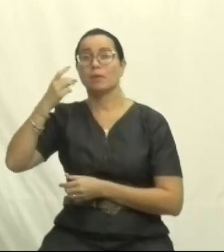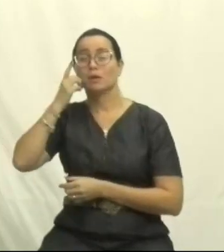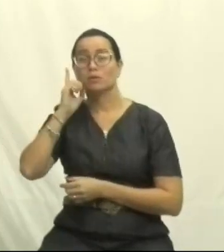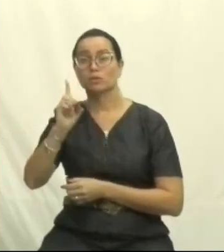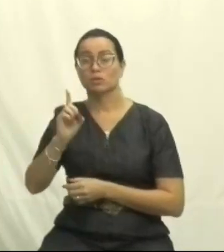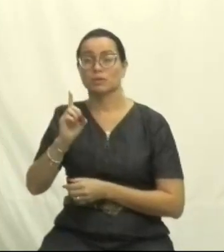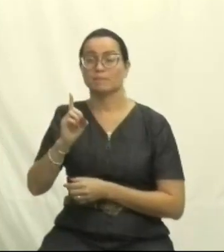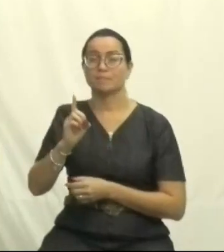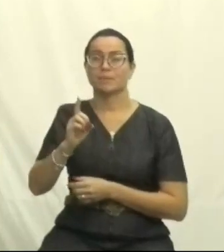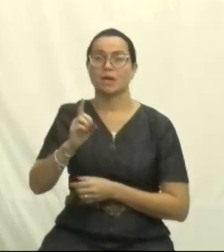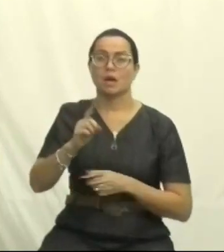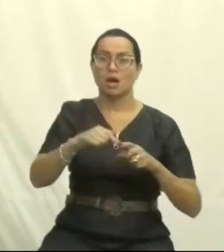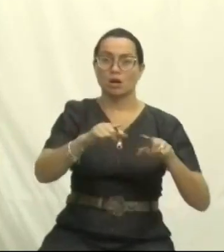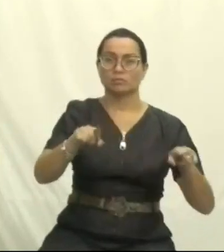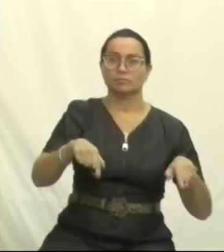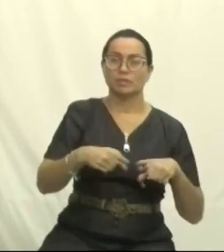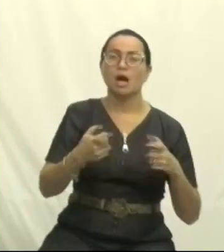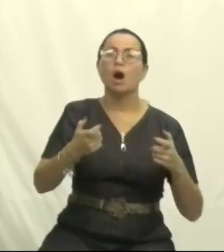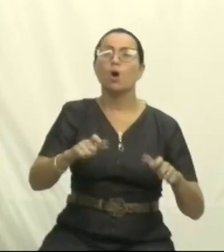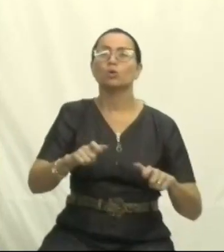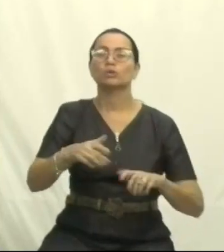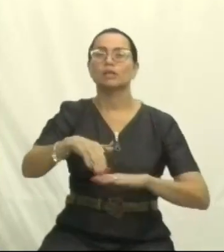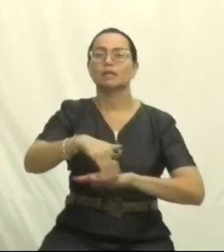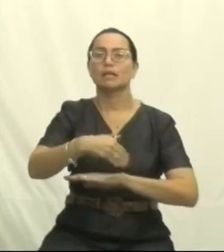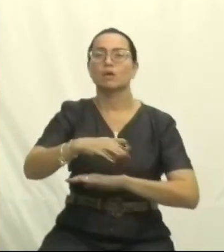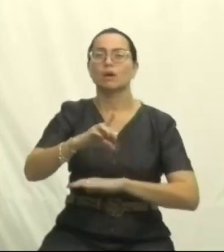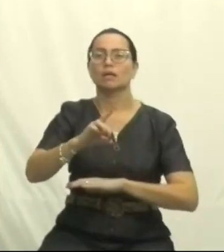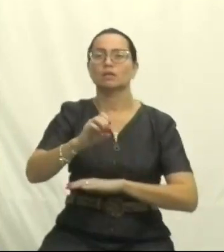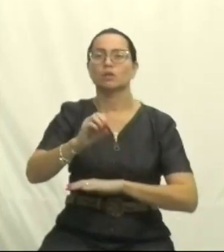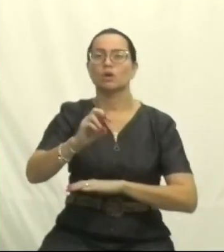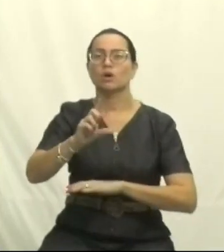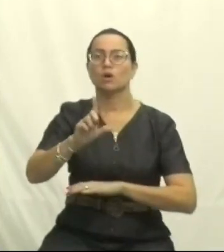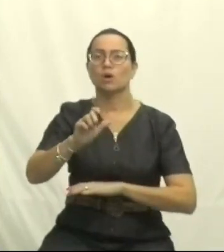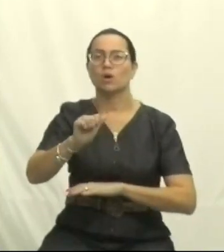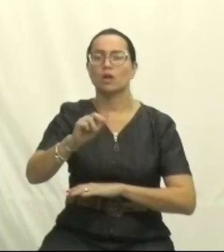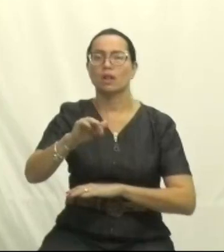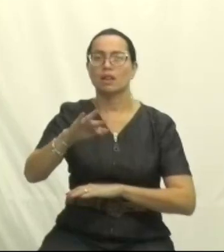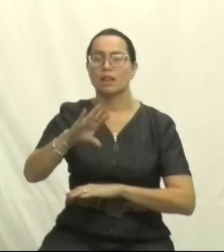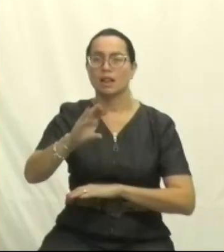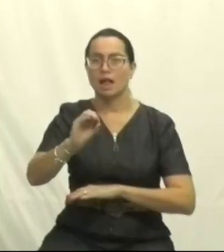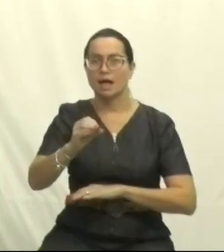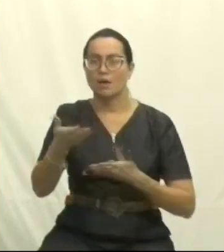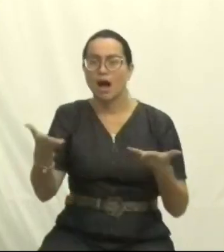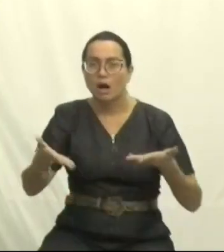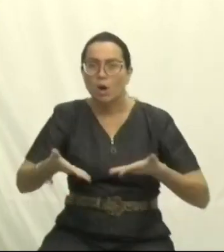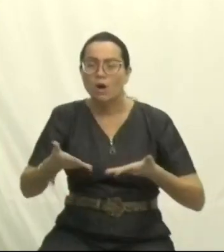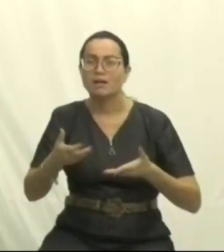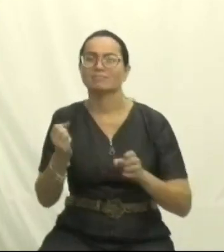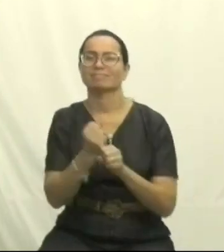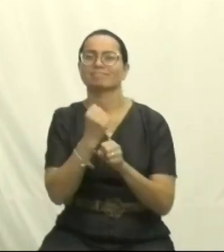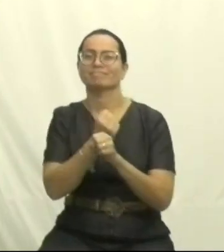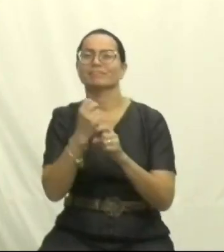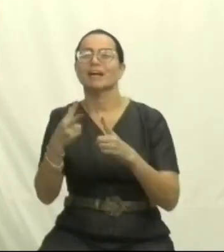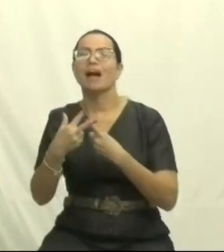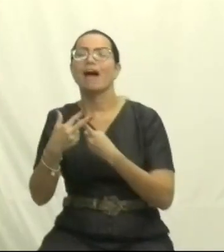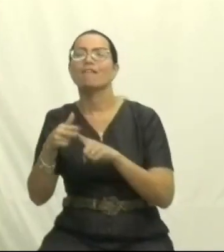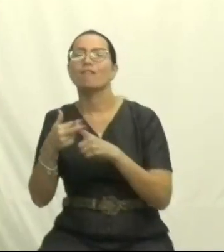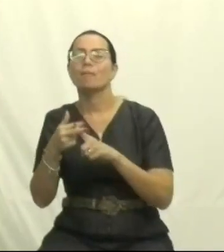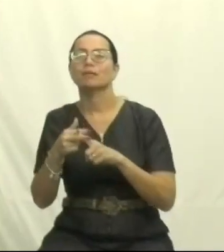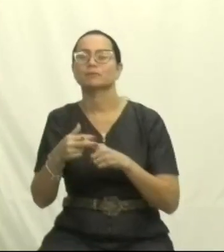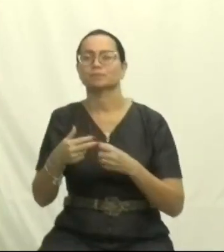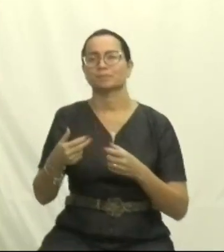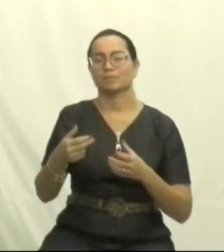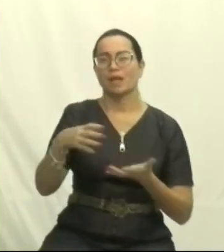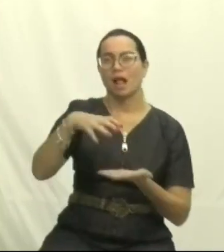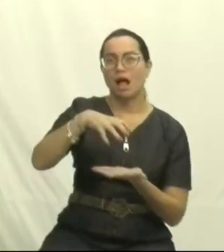Rua Dolário dos Santos, onde hoje a estrutura está sendo reconstruída. O quartel da referida rua foi a